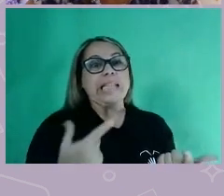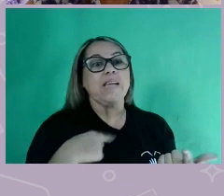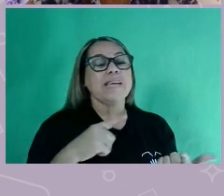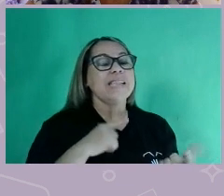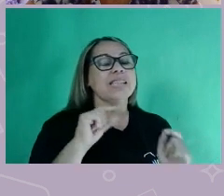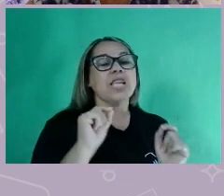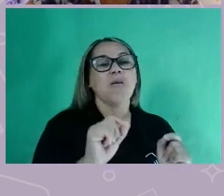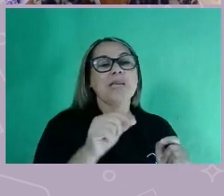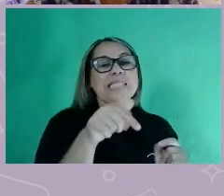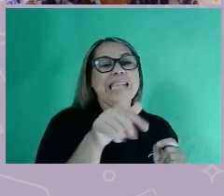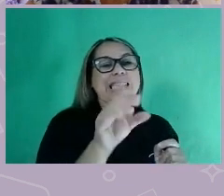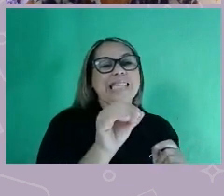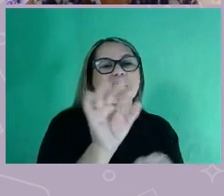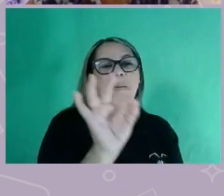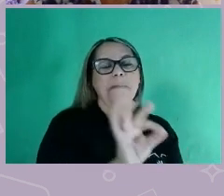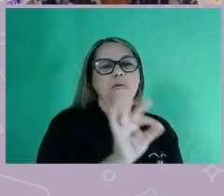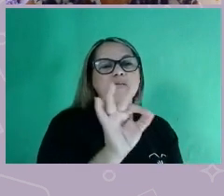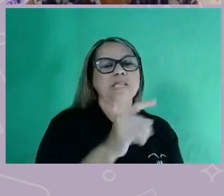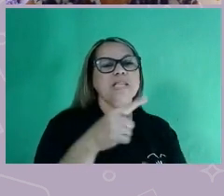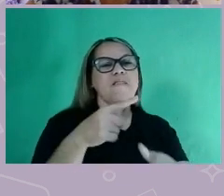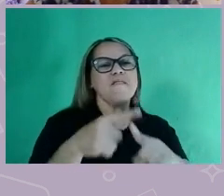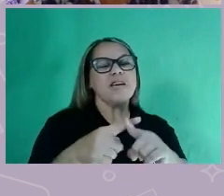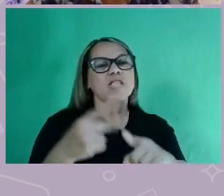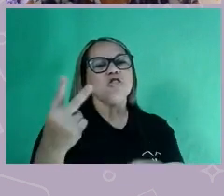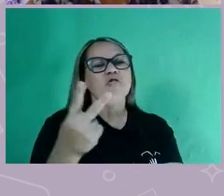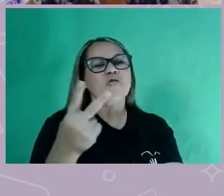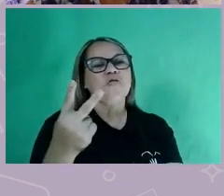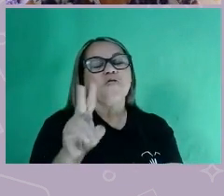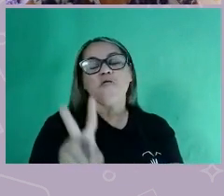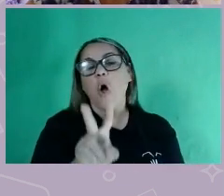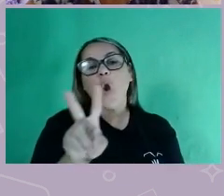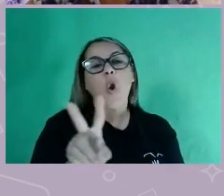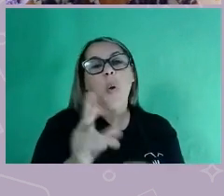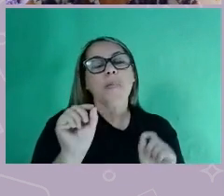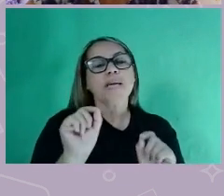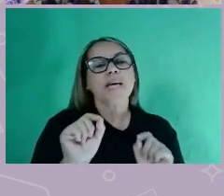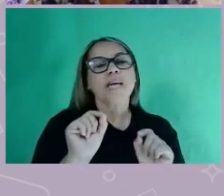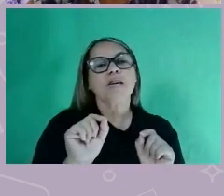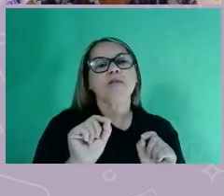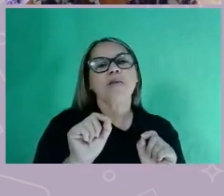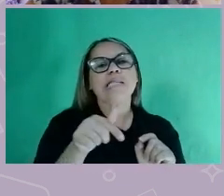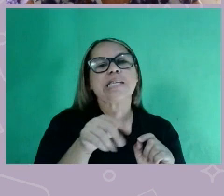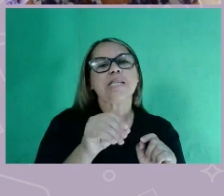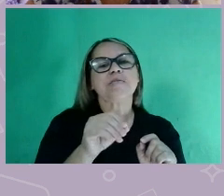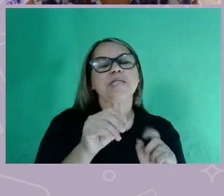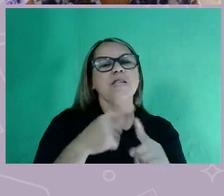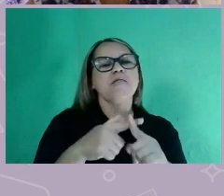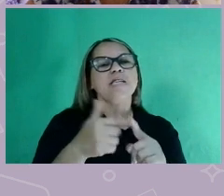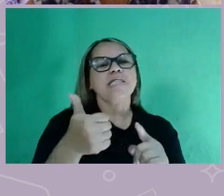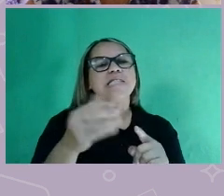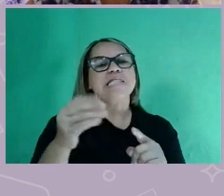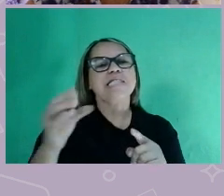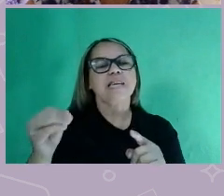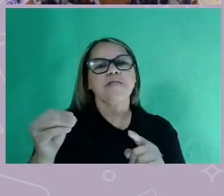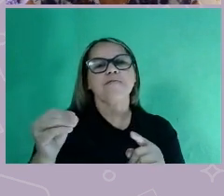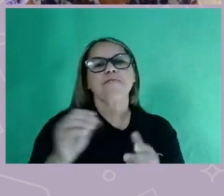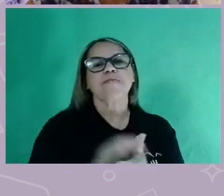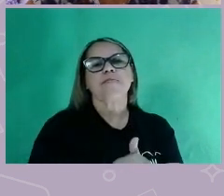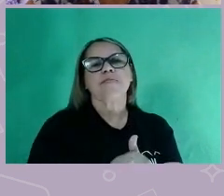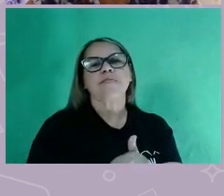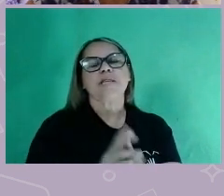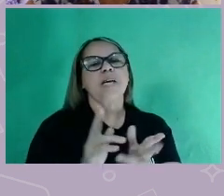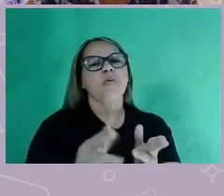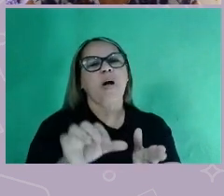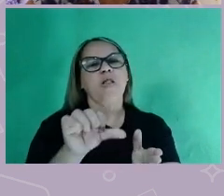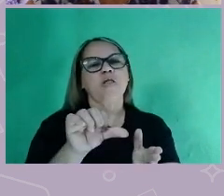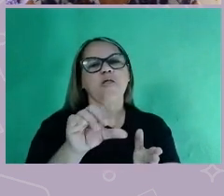% vezes o volume que corresponde a solução de 70% é 100 litros vezes 100 vai